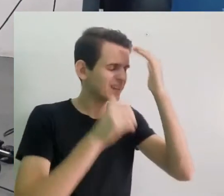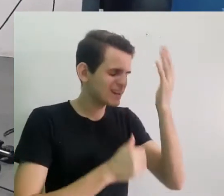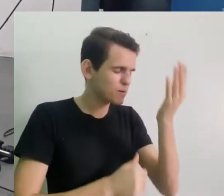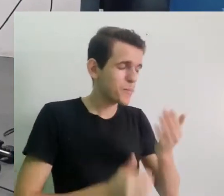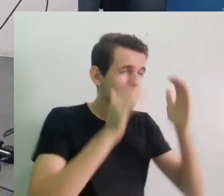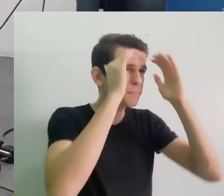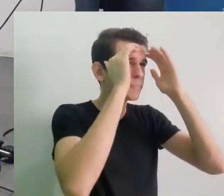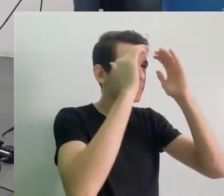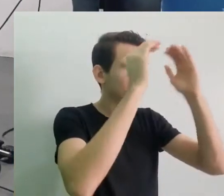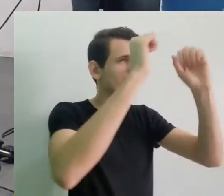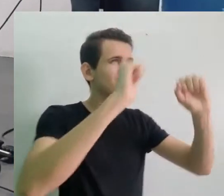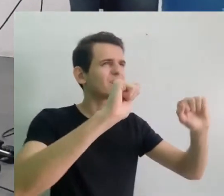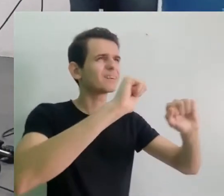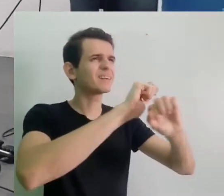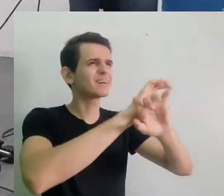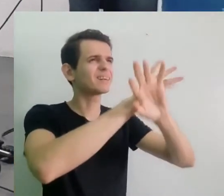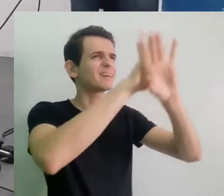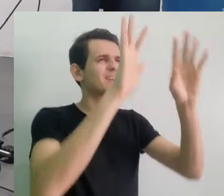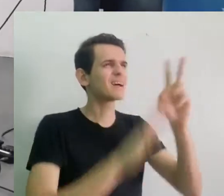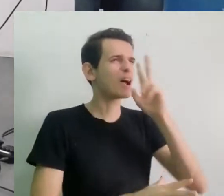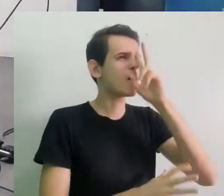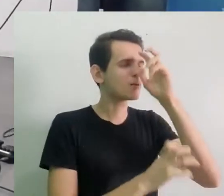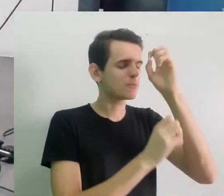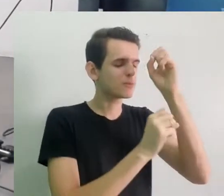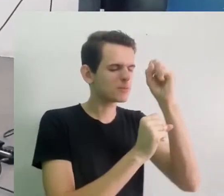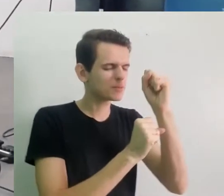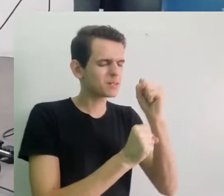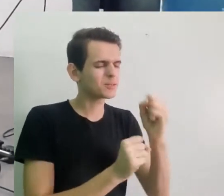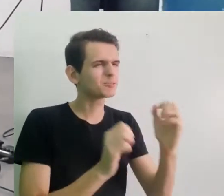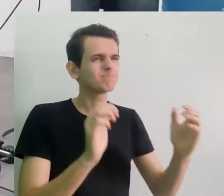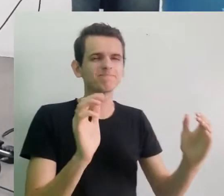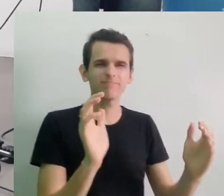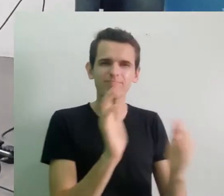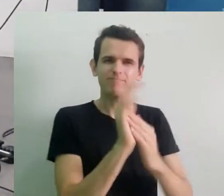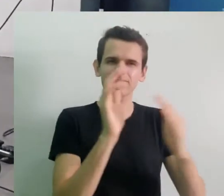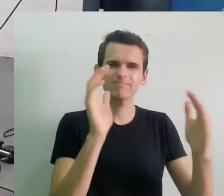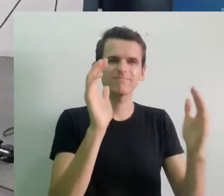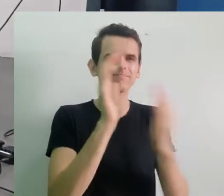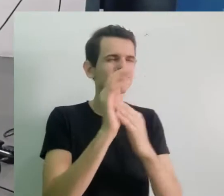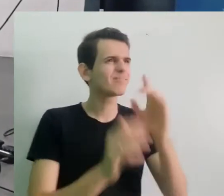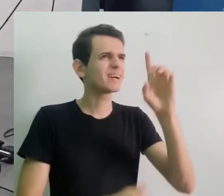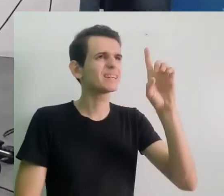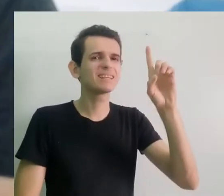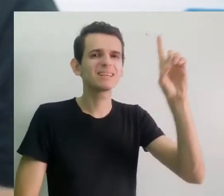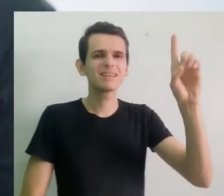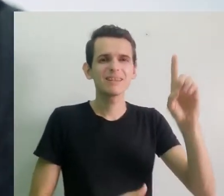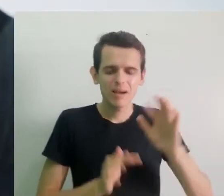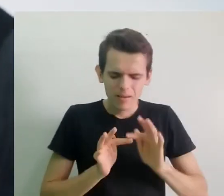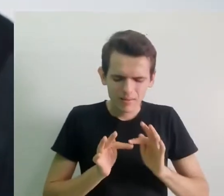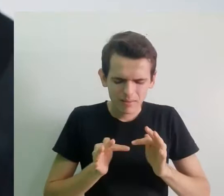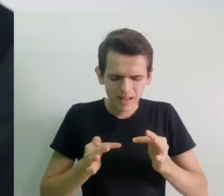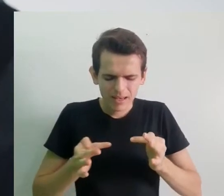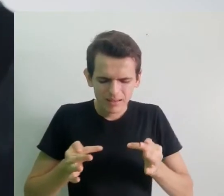honra, a glória, a força e o louvor a Deus, e